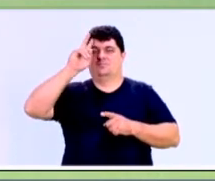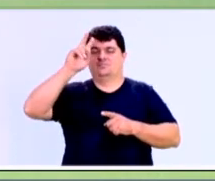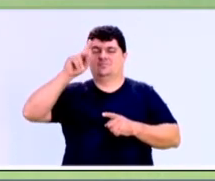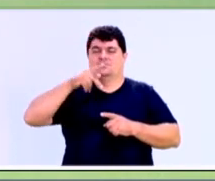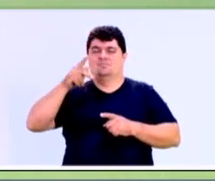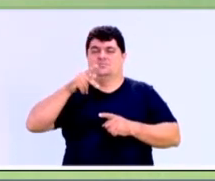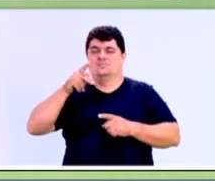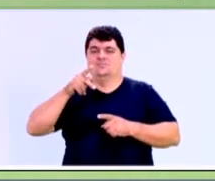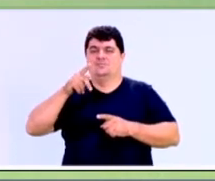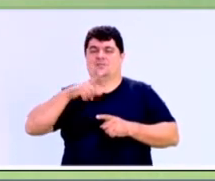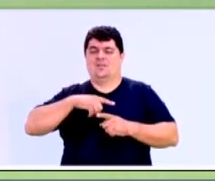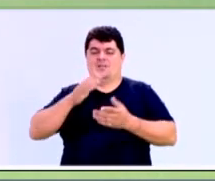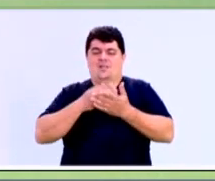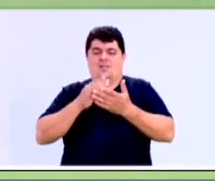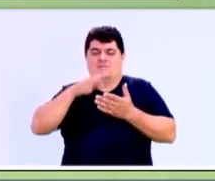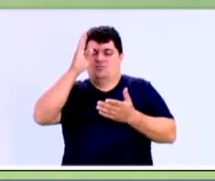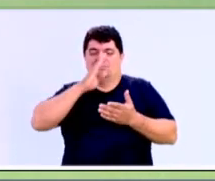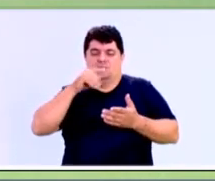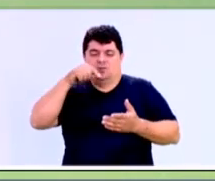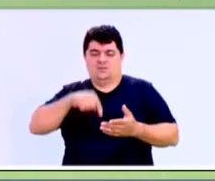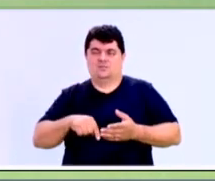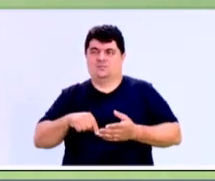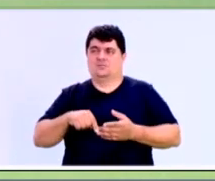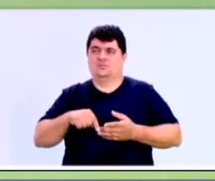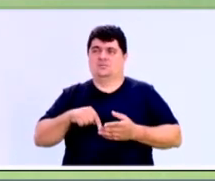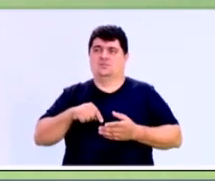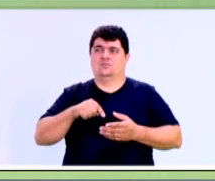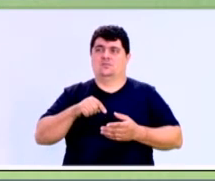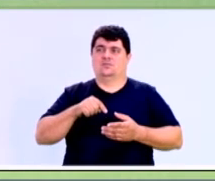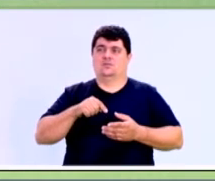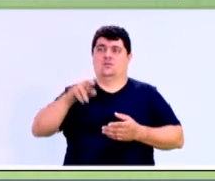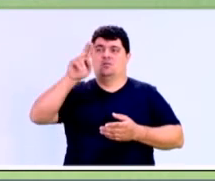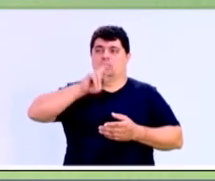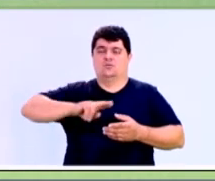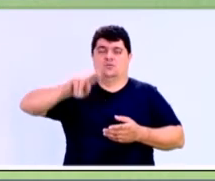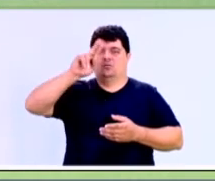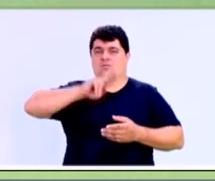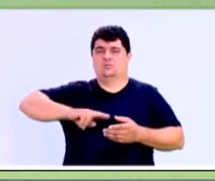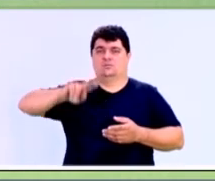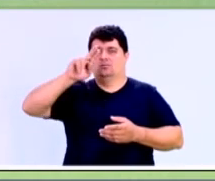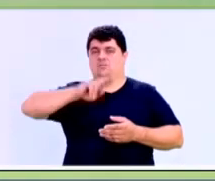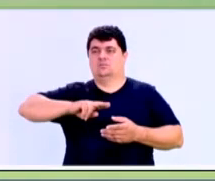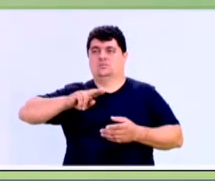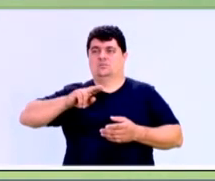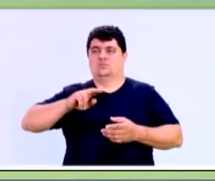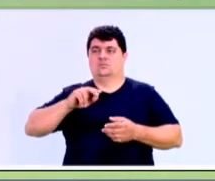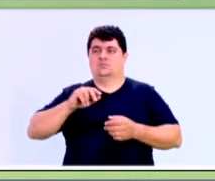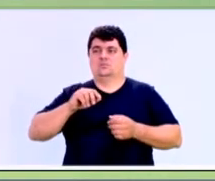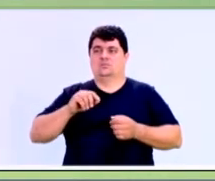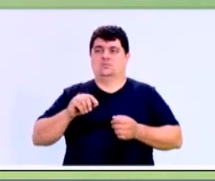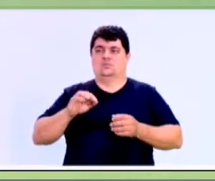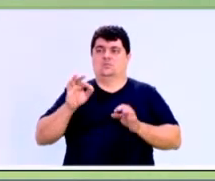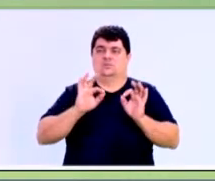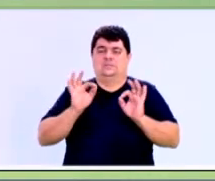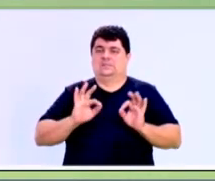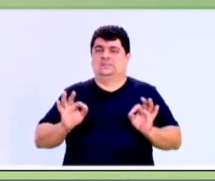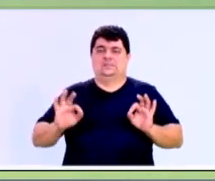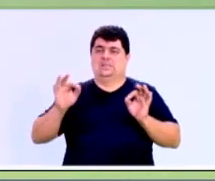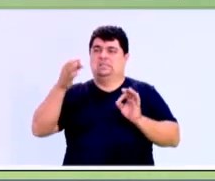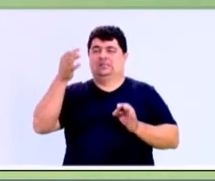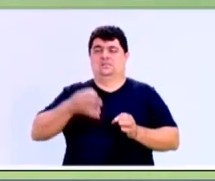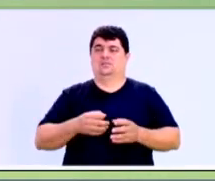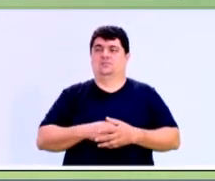na maioria dos livros brasileiros, essa fórmula que é utilizada como método de previsão de falência e não previu nenhuma das 13